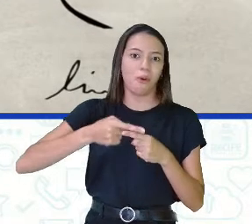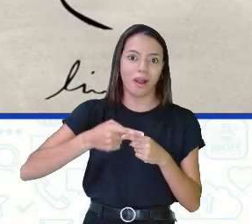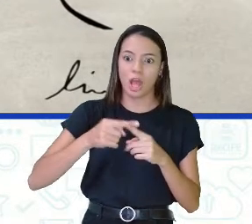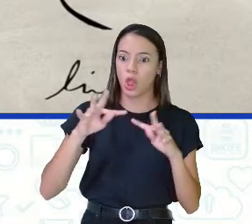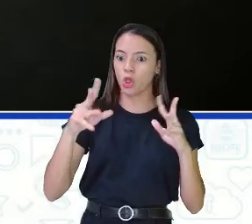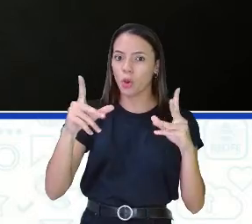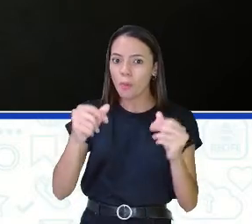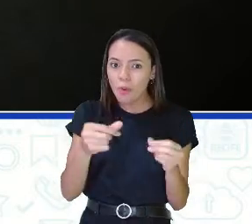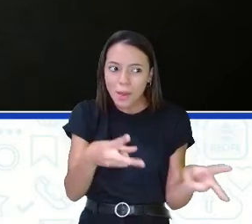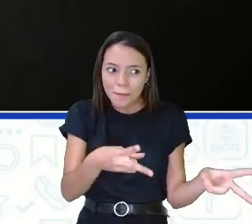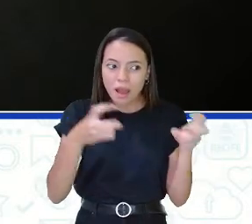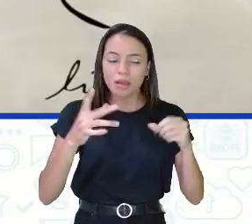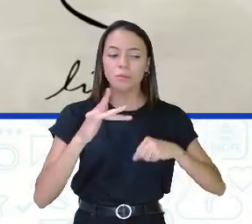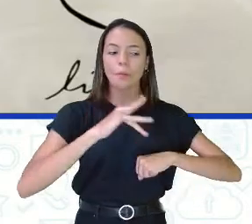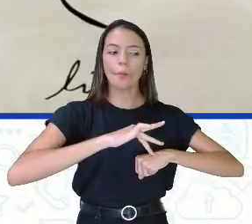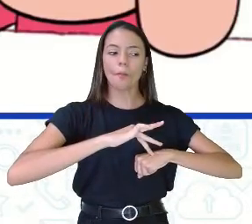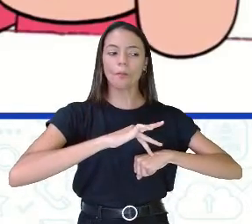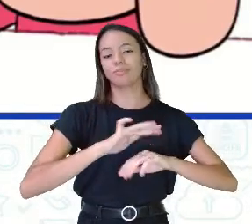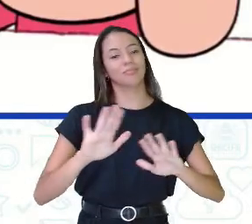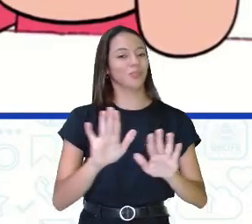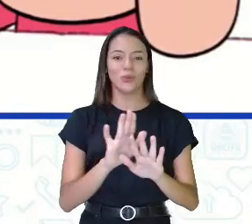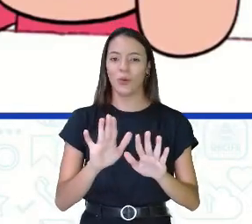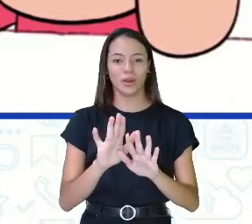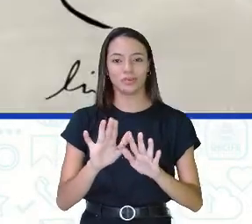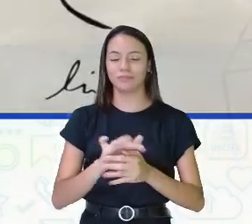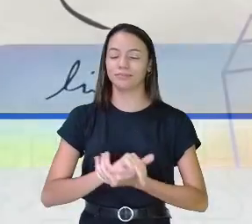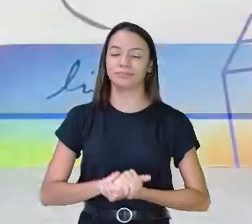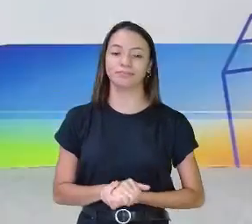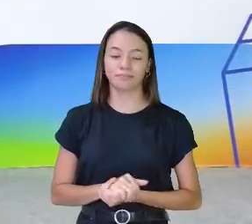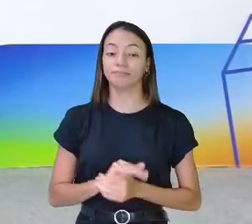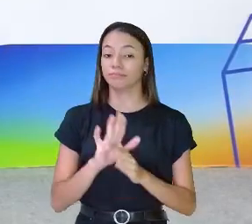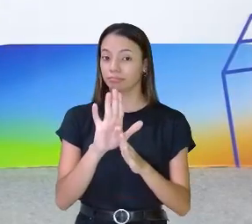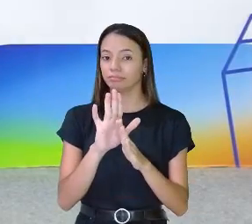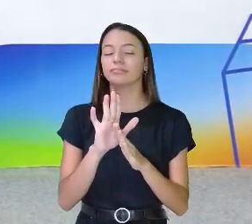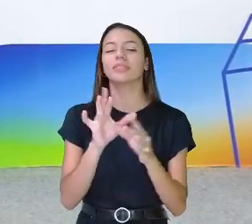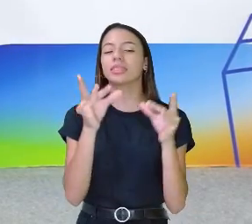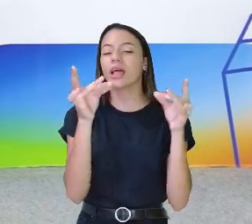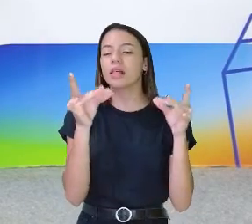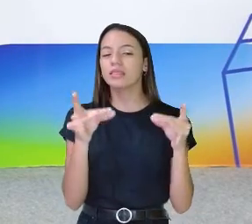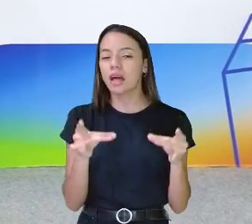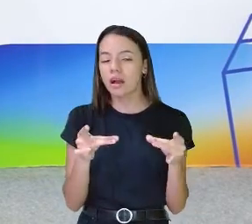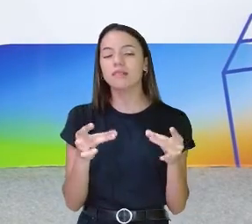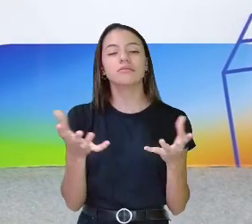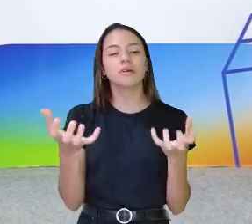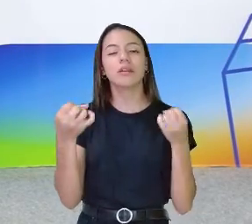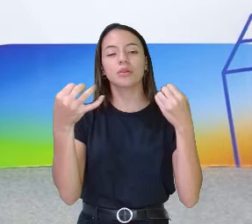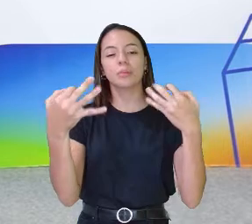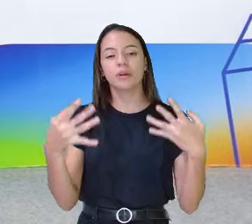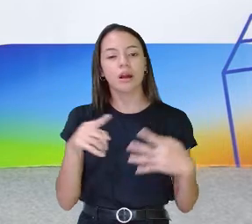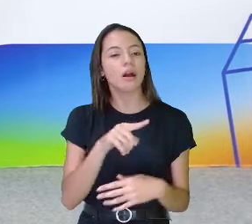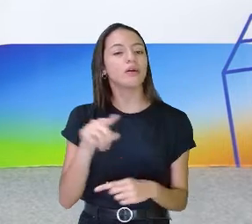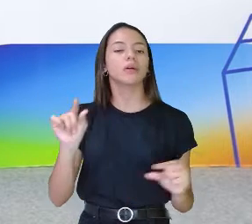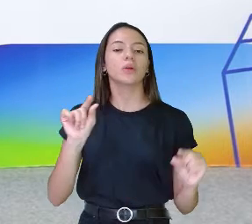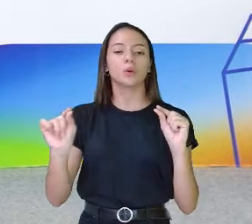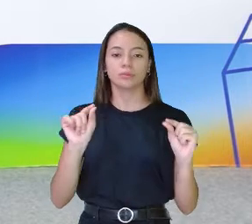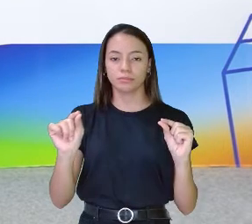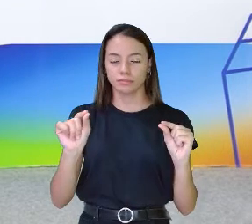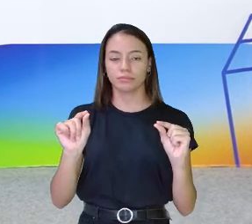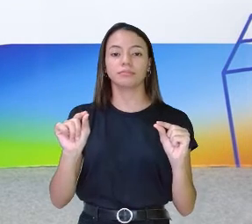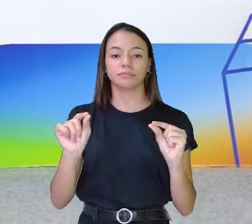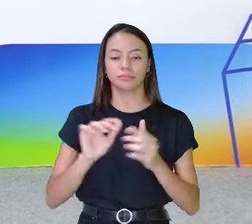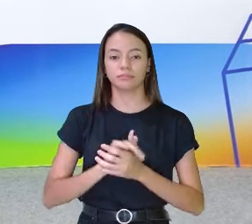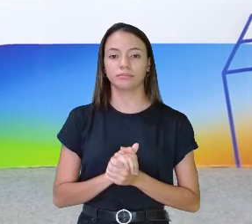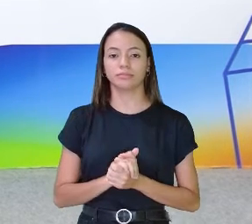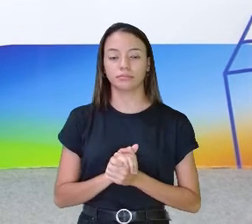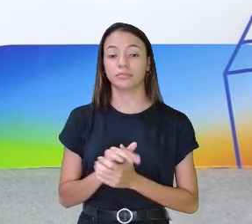capta a ironia, né? E aí, um detalhe que eu quero trazer para a gente pensar através dos exemplos